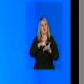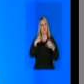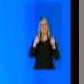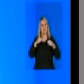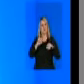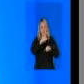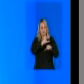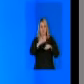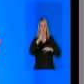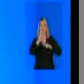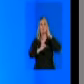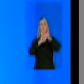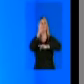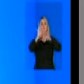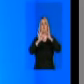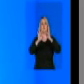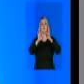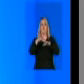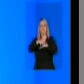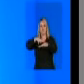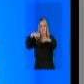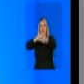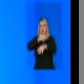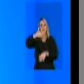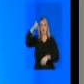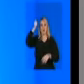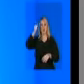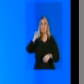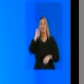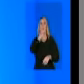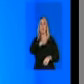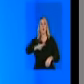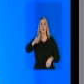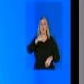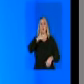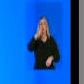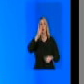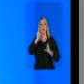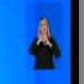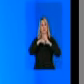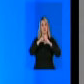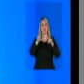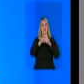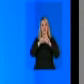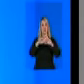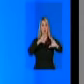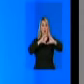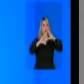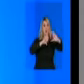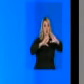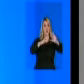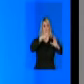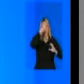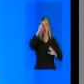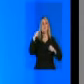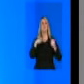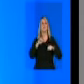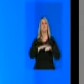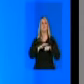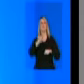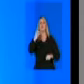investir em tecnologia para o sistema viário funcionar melhor e utilizar esse melhor sistema viário para comunicar com as pessoas o que deve ser